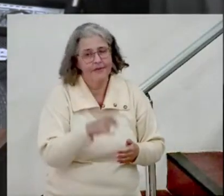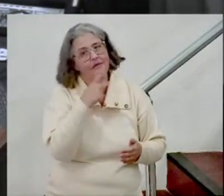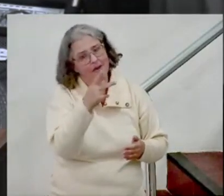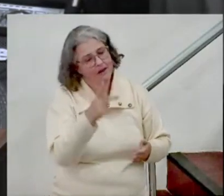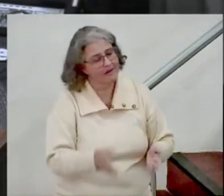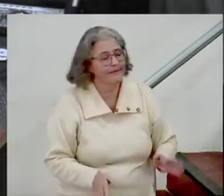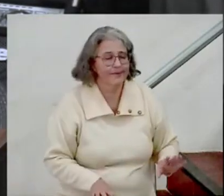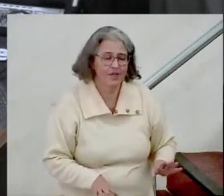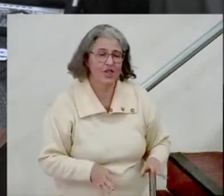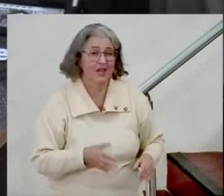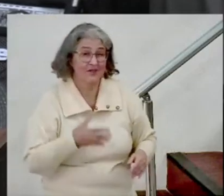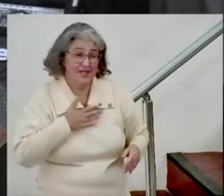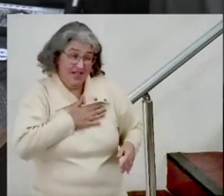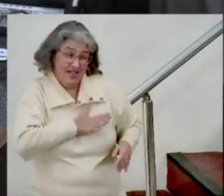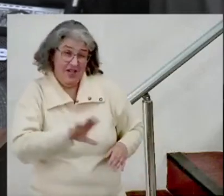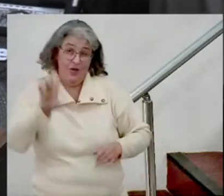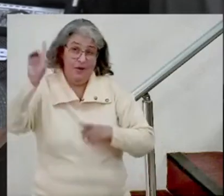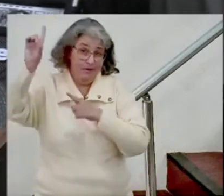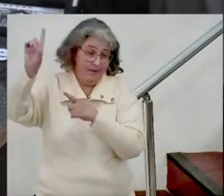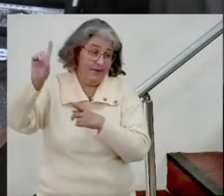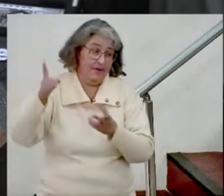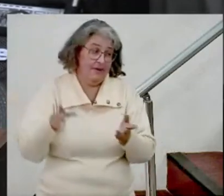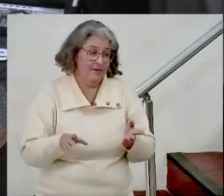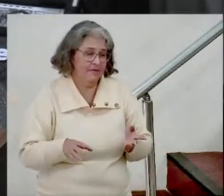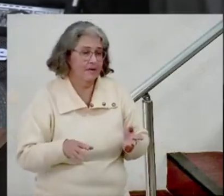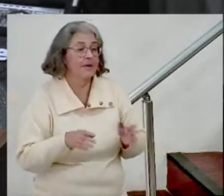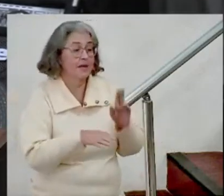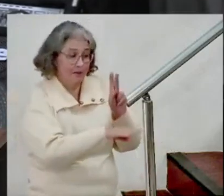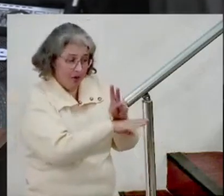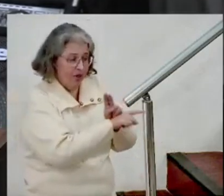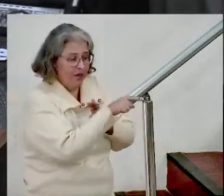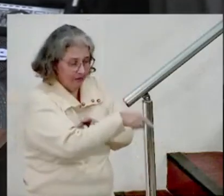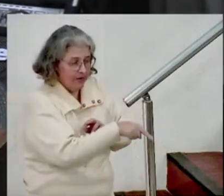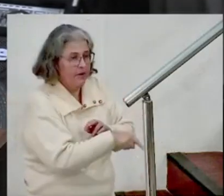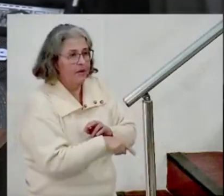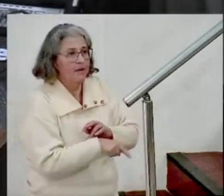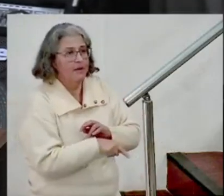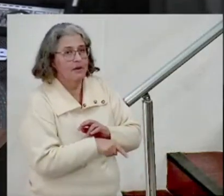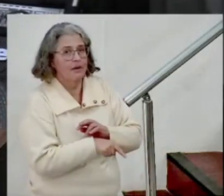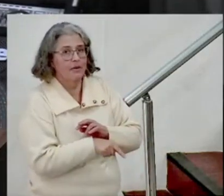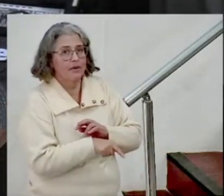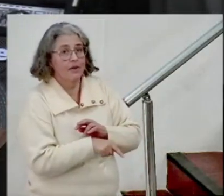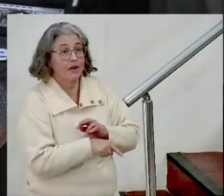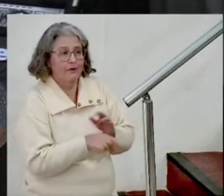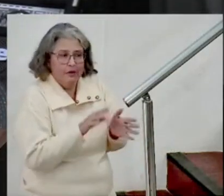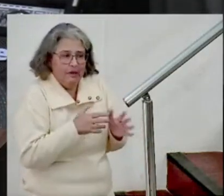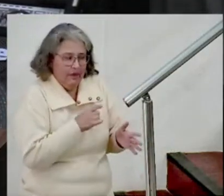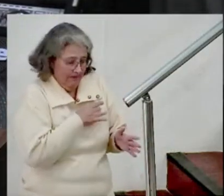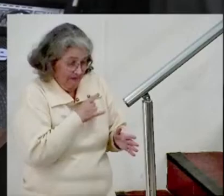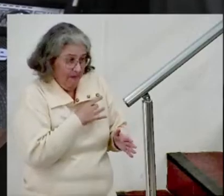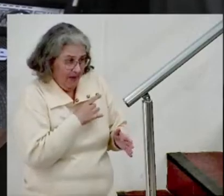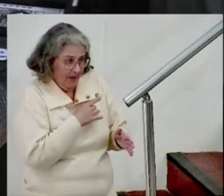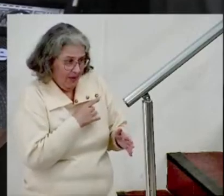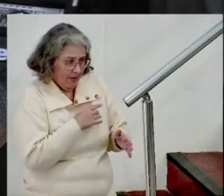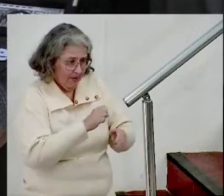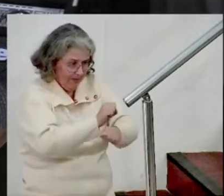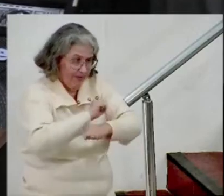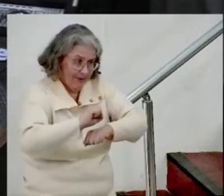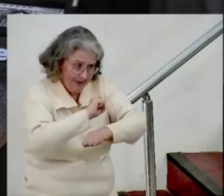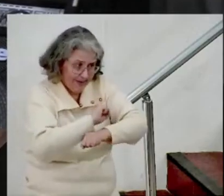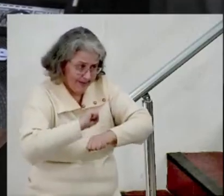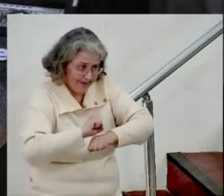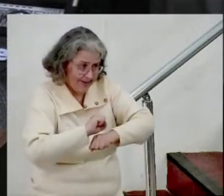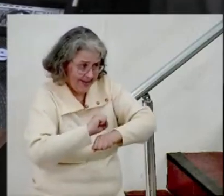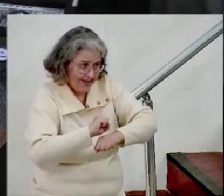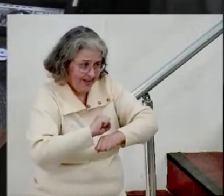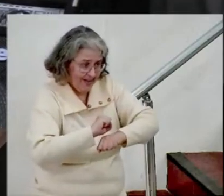rejeitou o Deus conosco, o Deus que te protege, e ficou tremendo de medo do rei da cidade de Nínive, das